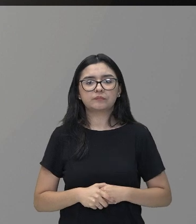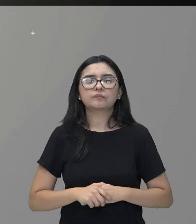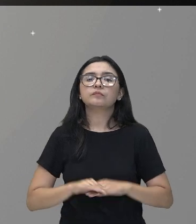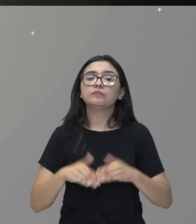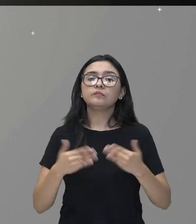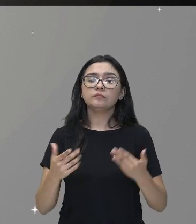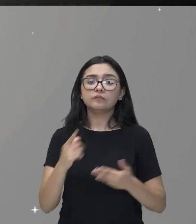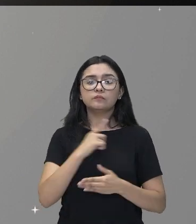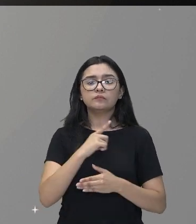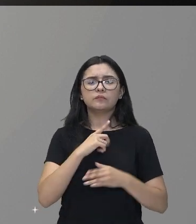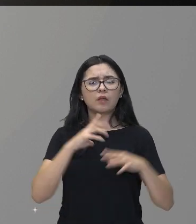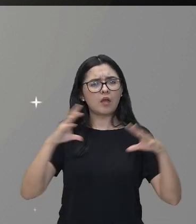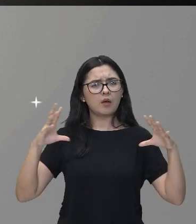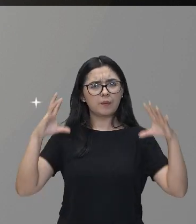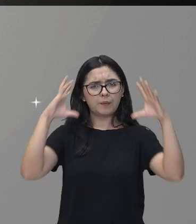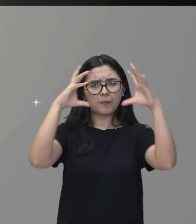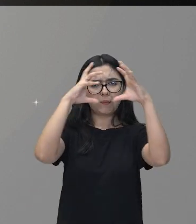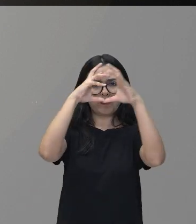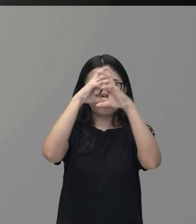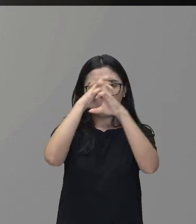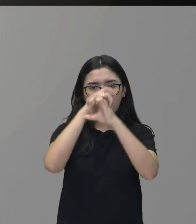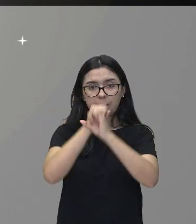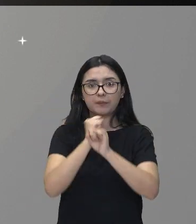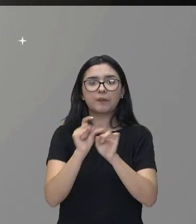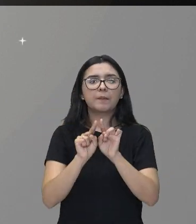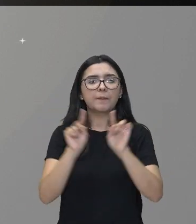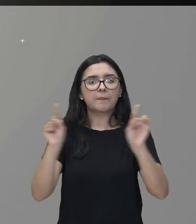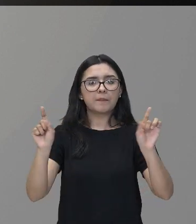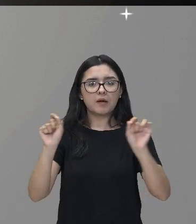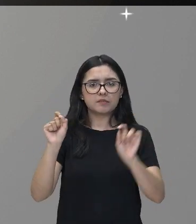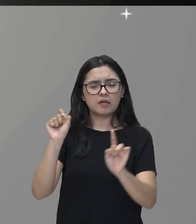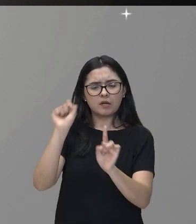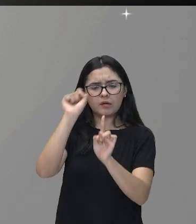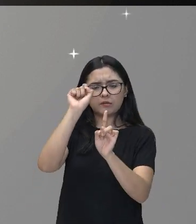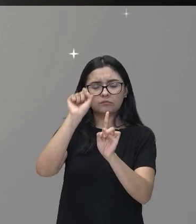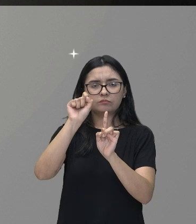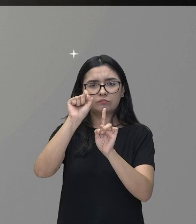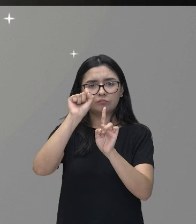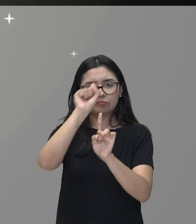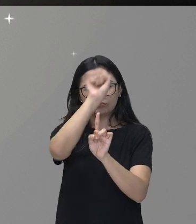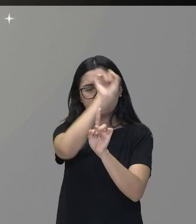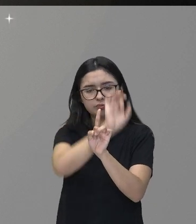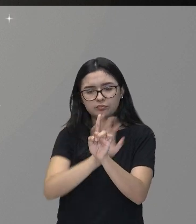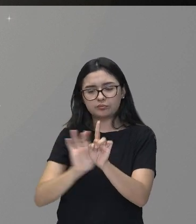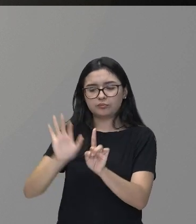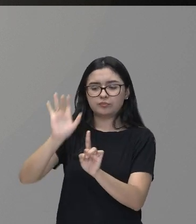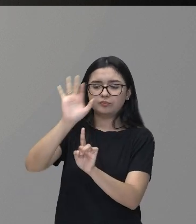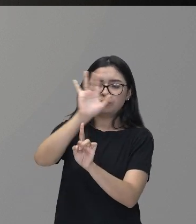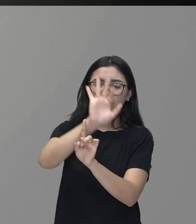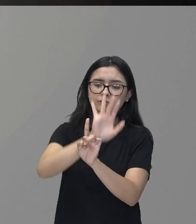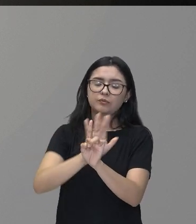Ainda era muito escuro, mas Nhamandu emanava uma luz própria. Era como um